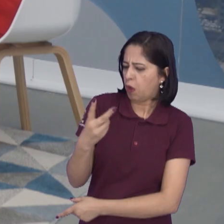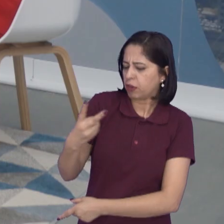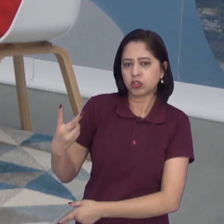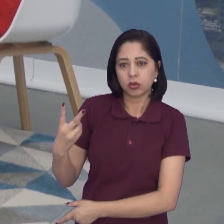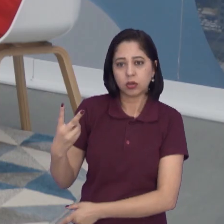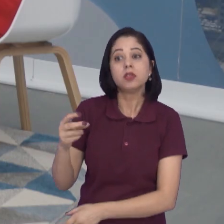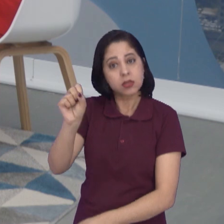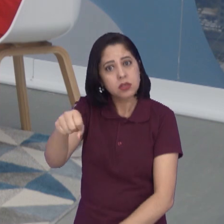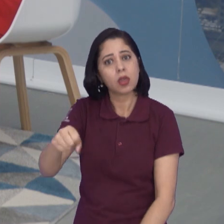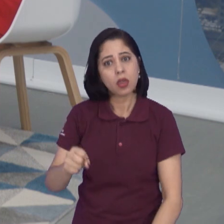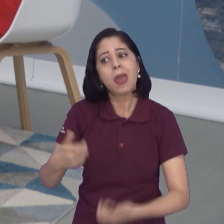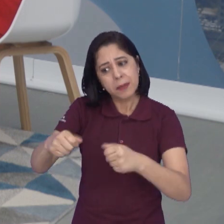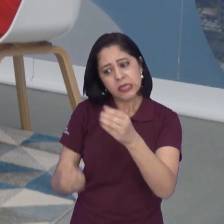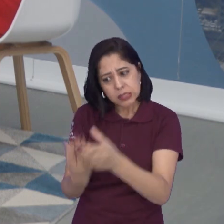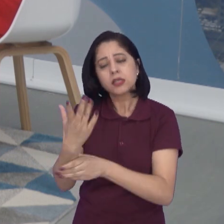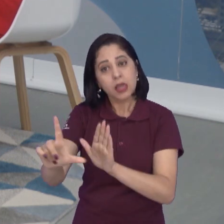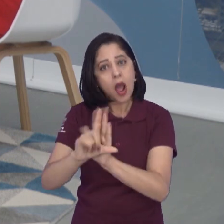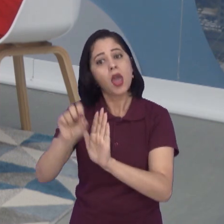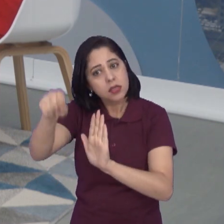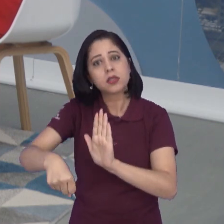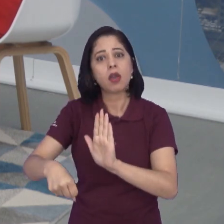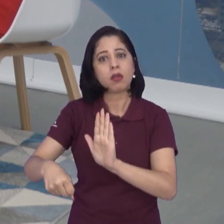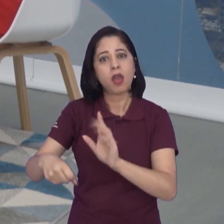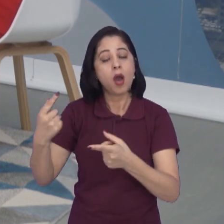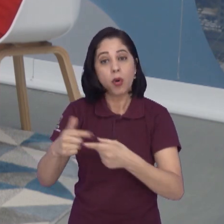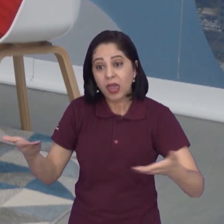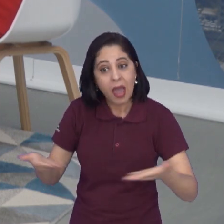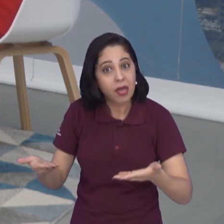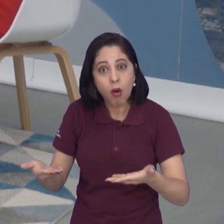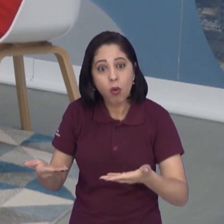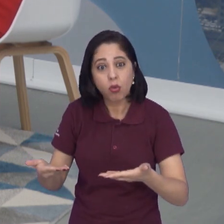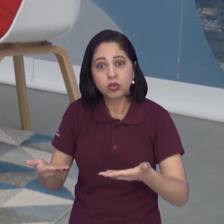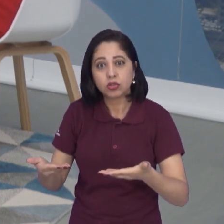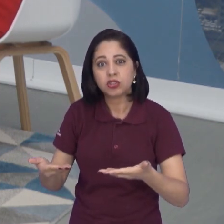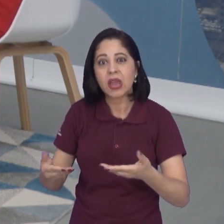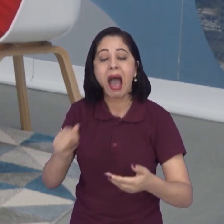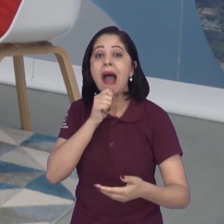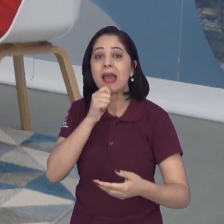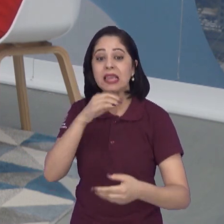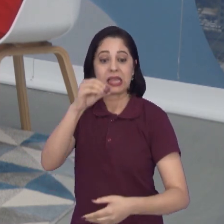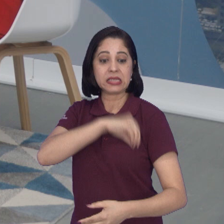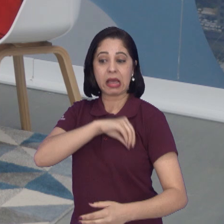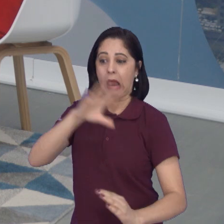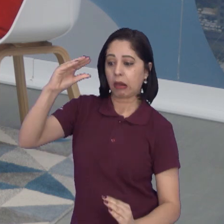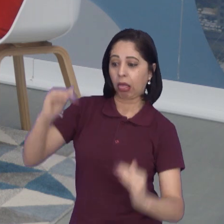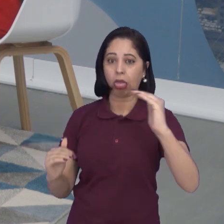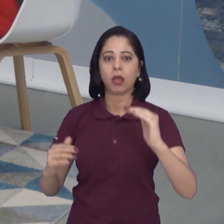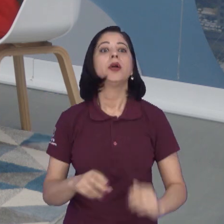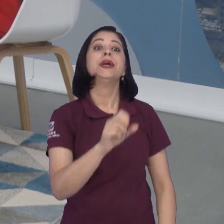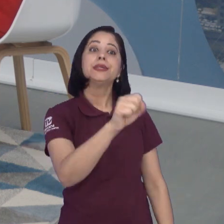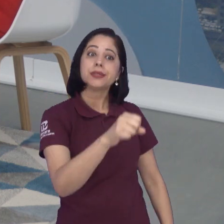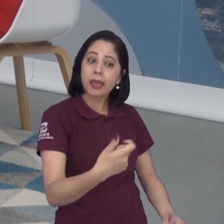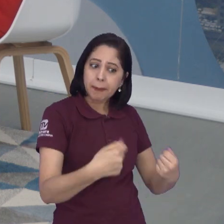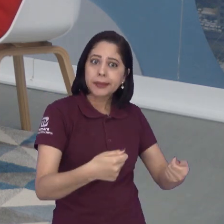tal. Sim, era necessário porque isso ainda não se alcança. Às vezes o óbvio, né? Aquela frase precisa ser dito, óbvio precisa